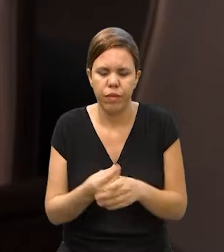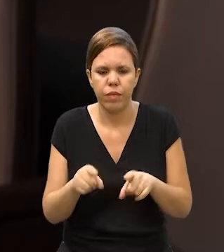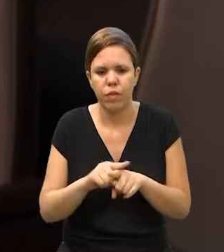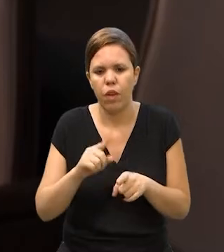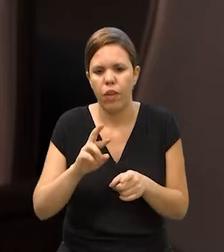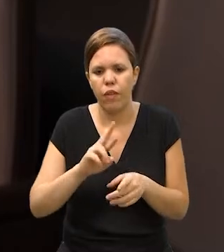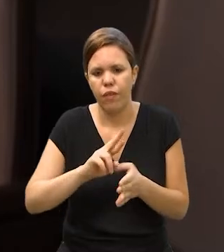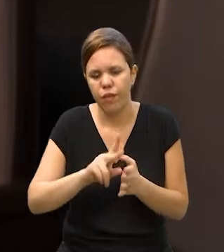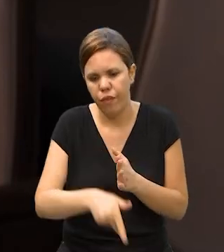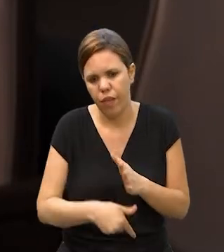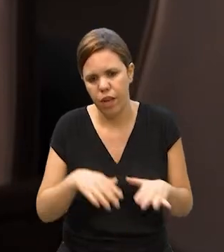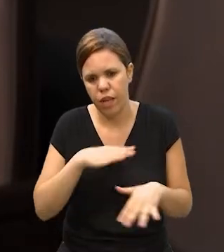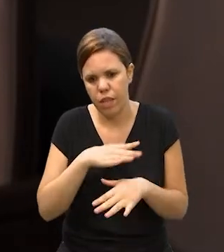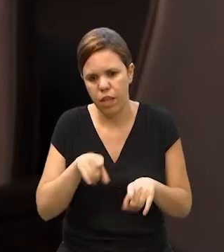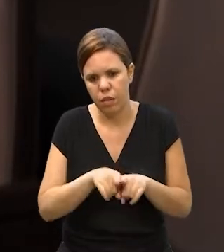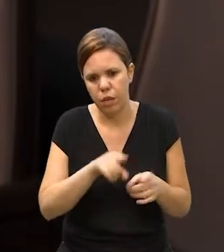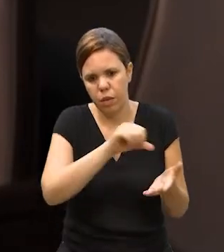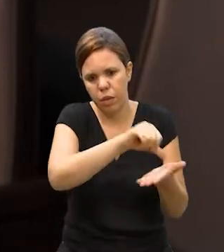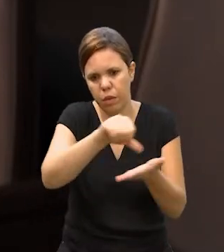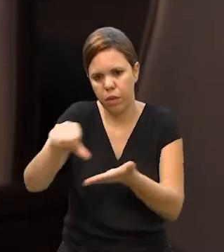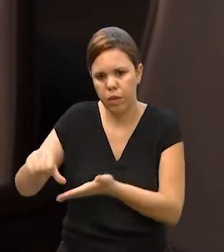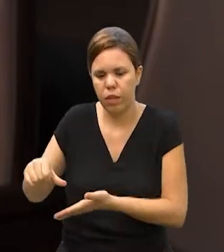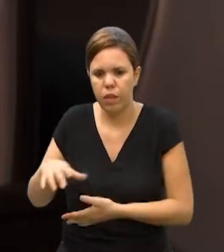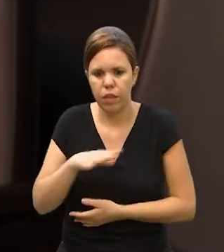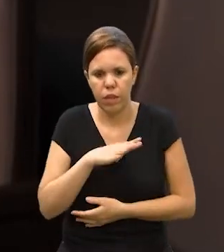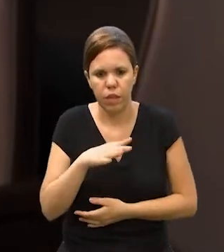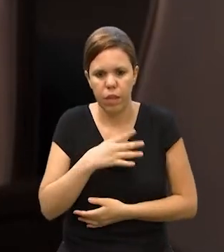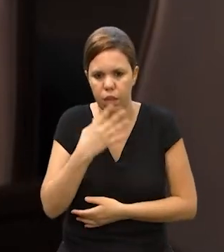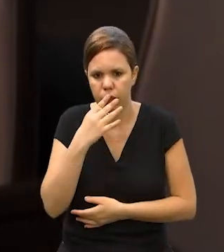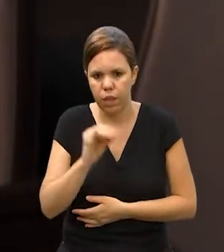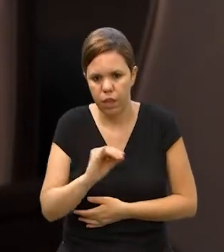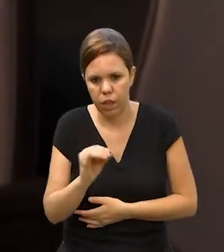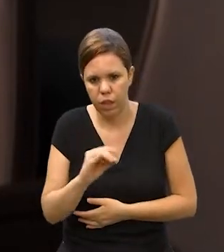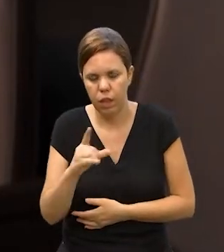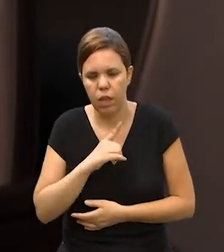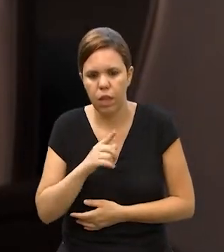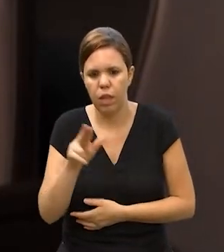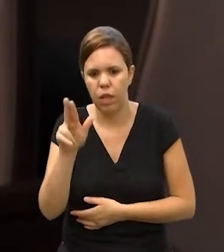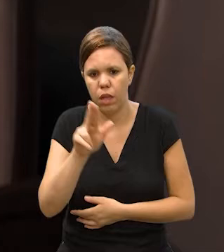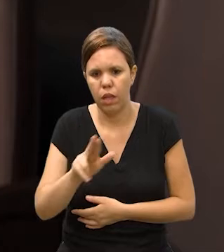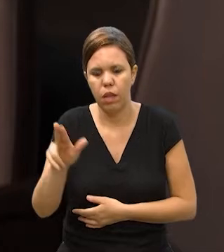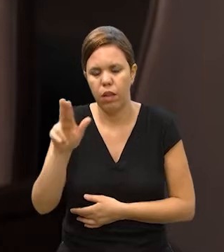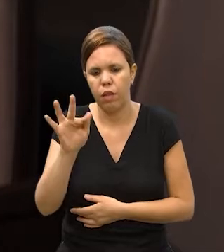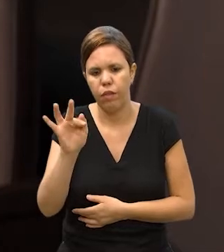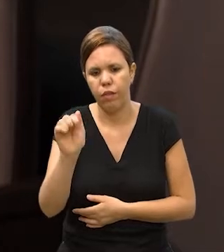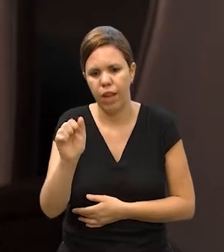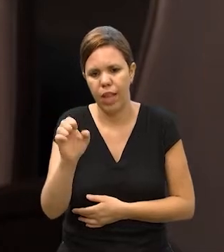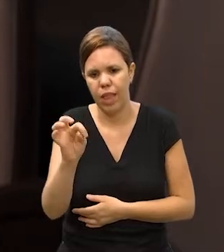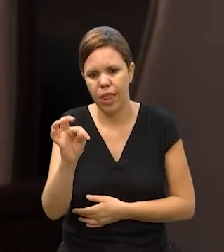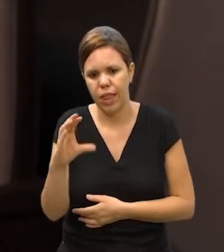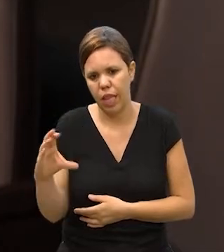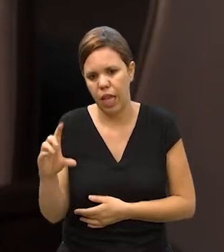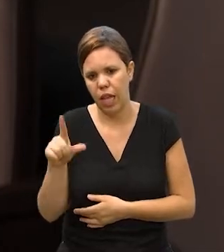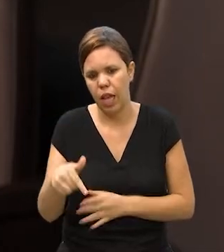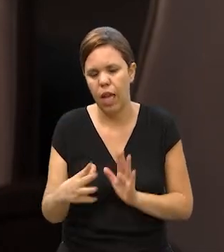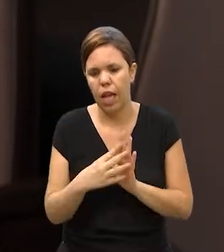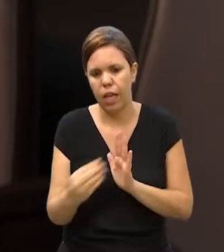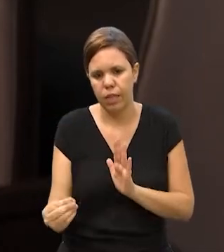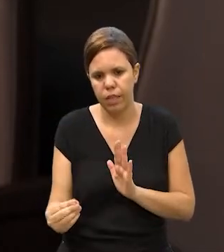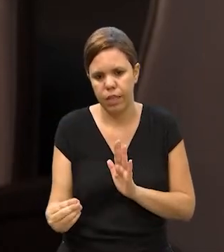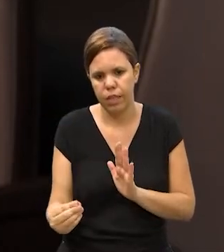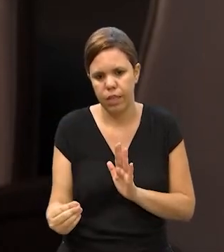Nós somos até uma parceria com a cidade de Indaiatuba, lá que tem uma FATEC que é exemplo aí